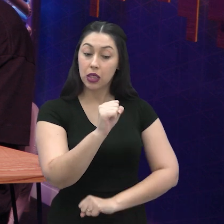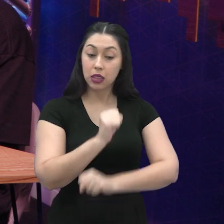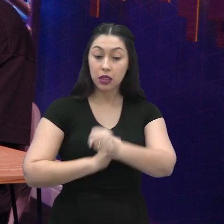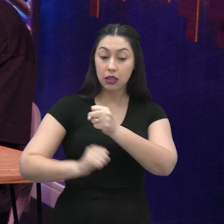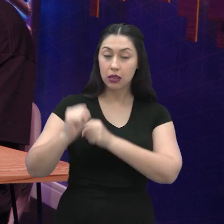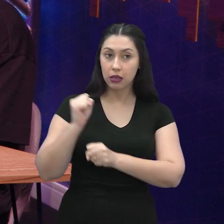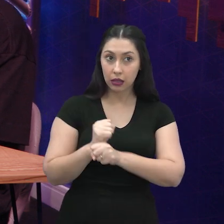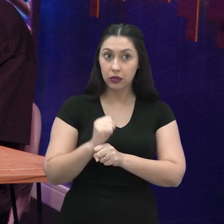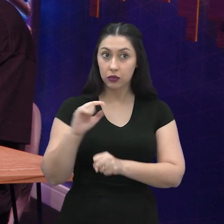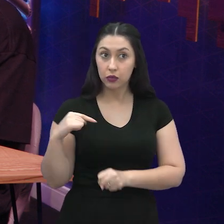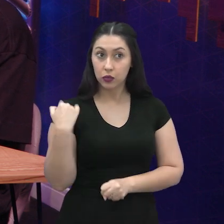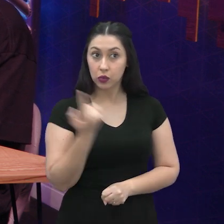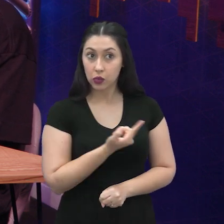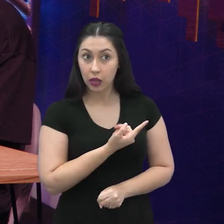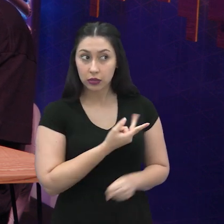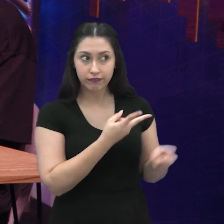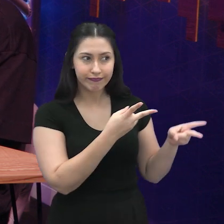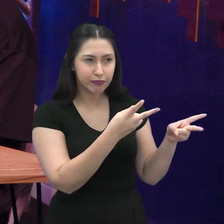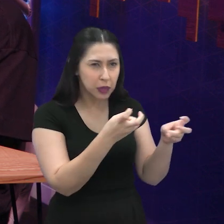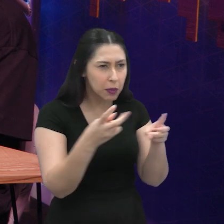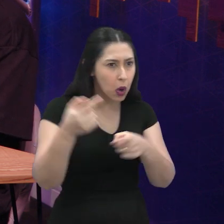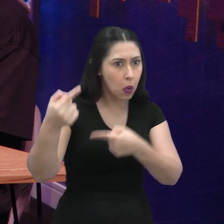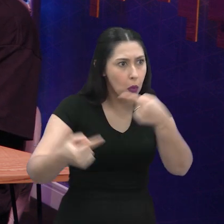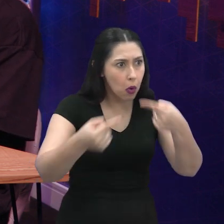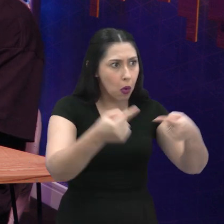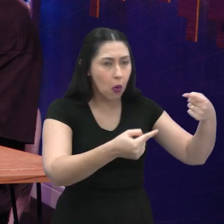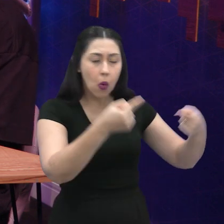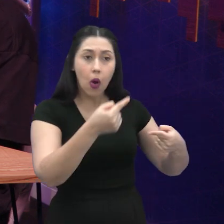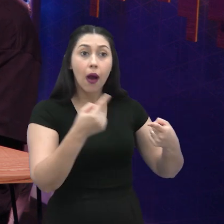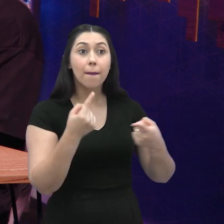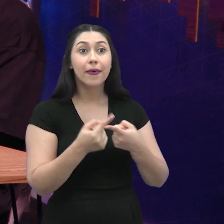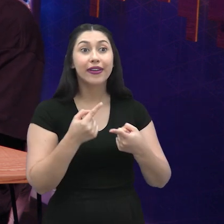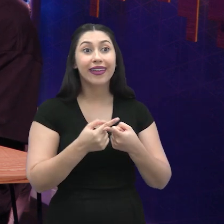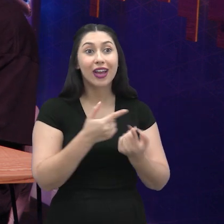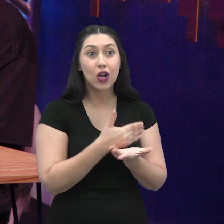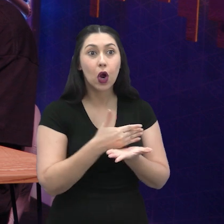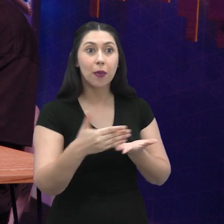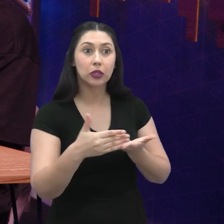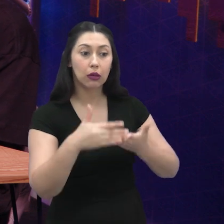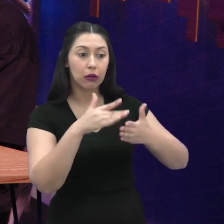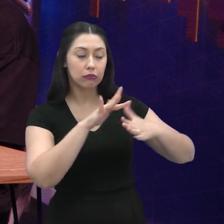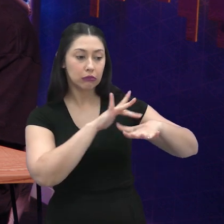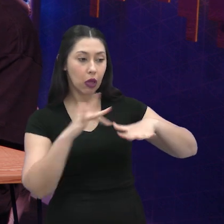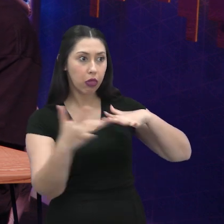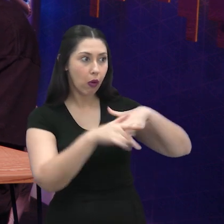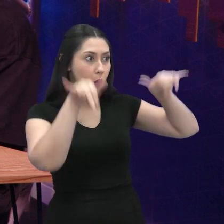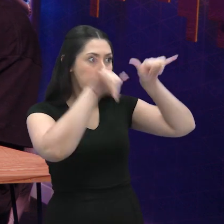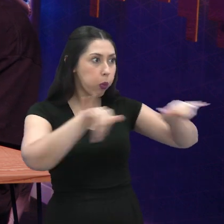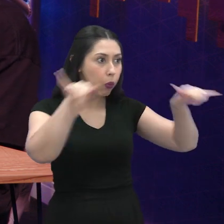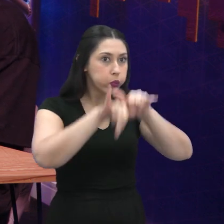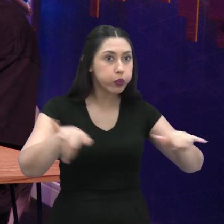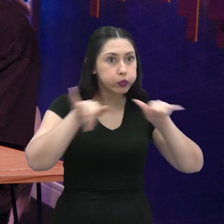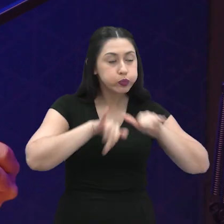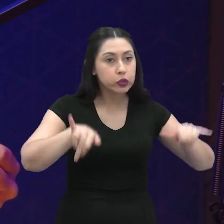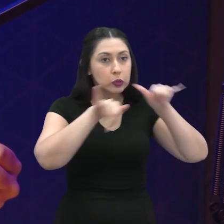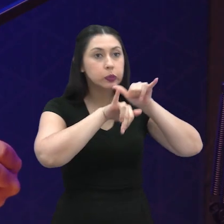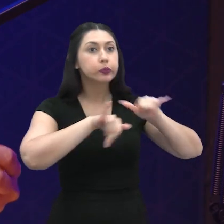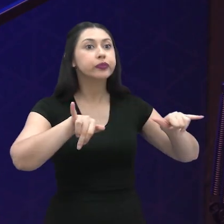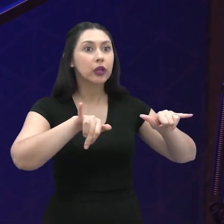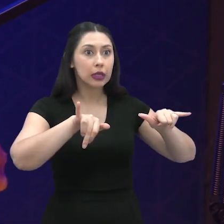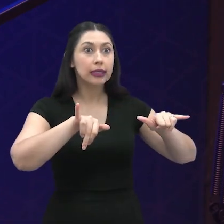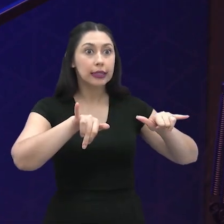gente viu esse tema ganhar muita força, né? Com o movimento que começou nas redes sociais